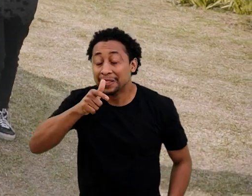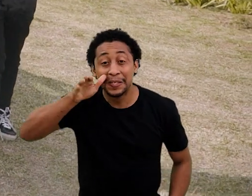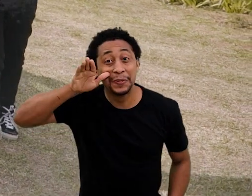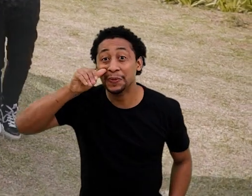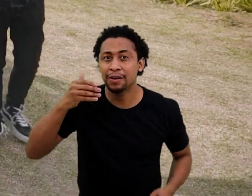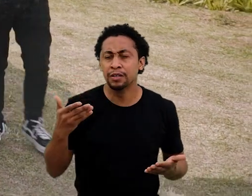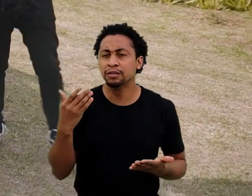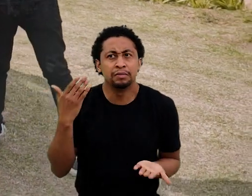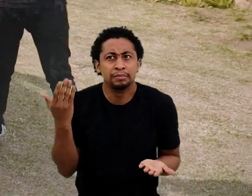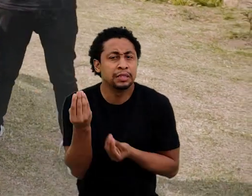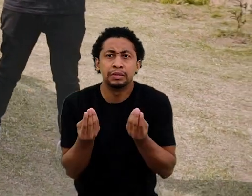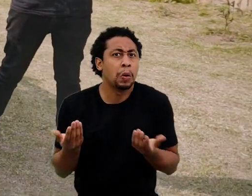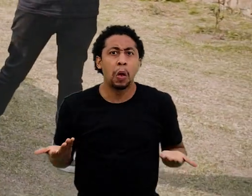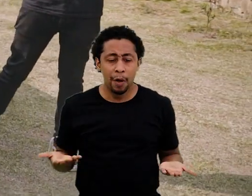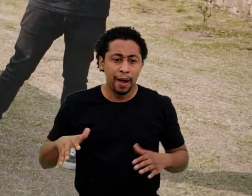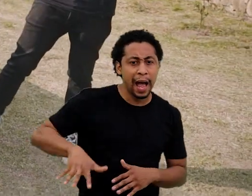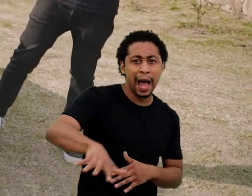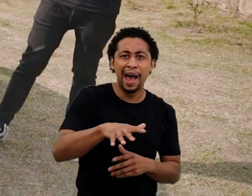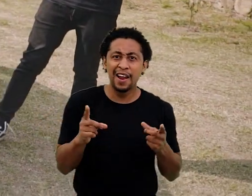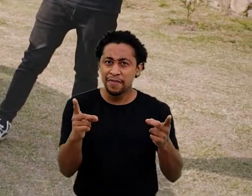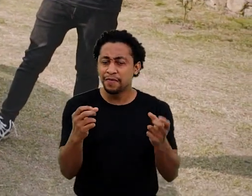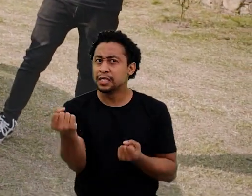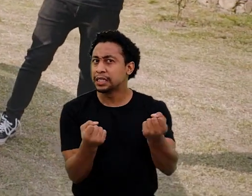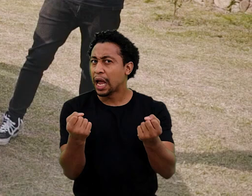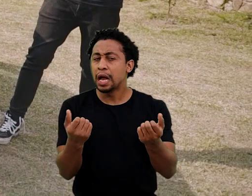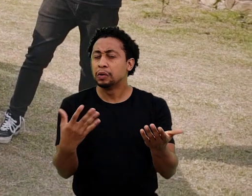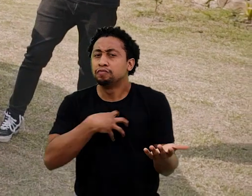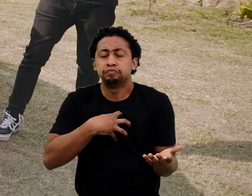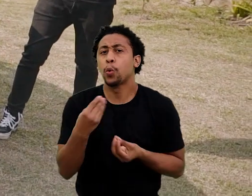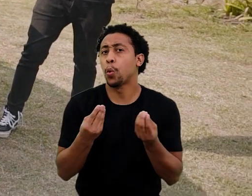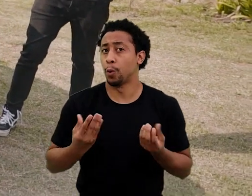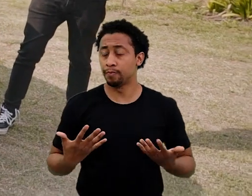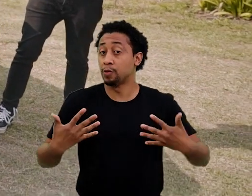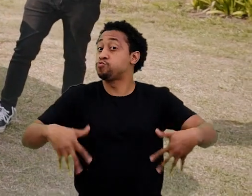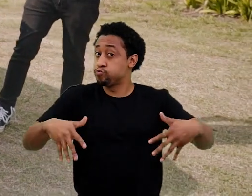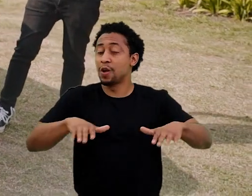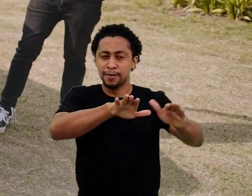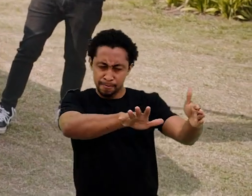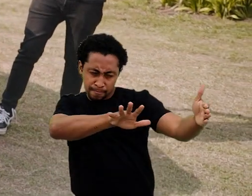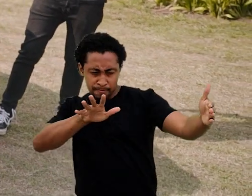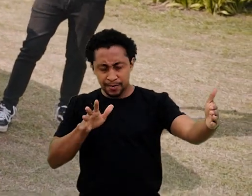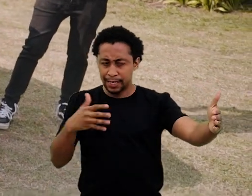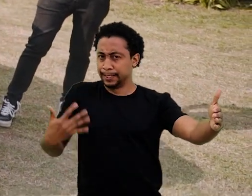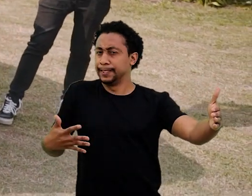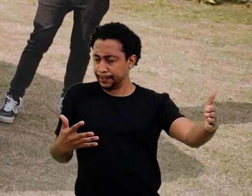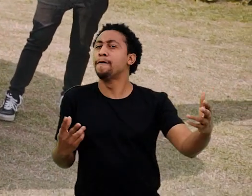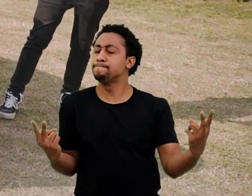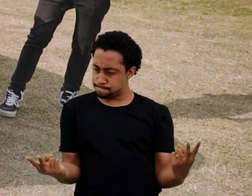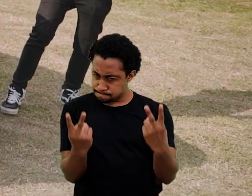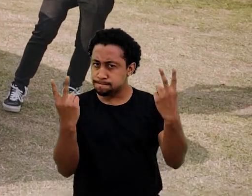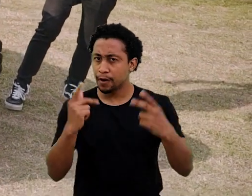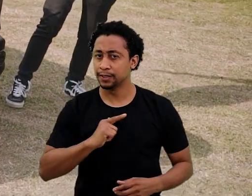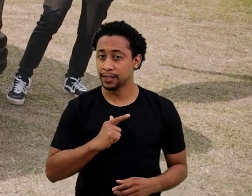entender como que o mercado vai reagir a isso, porque a gente tem uma percepção de valor muito grande aqui no que a gente vê lá fora, né?